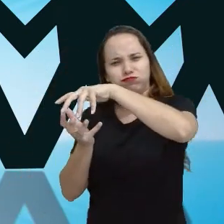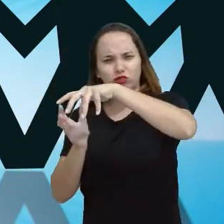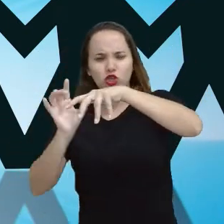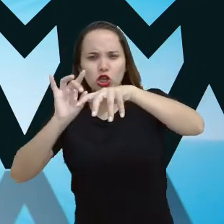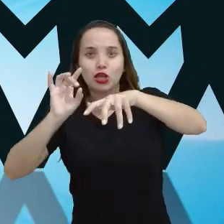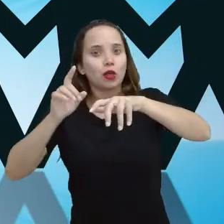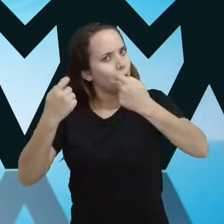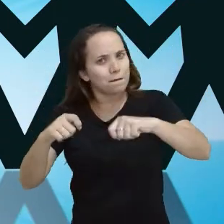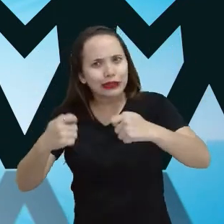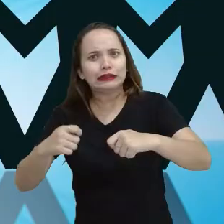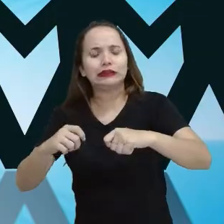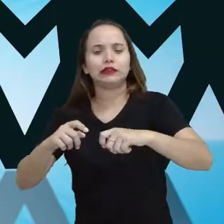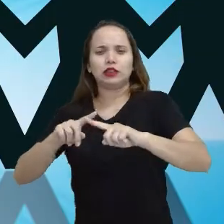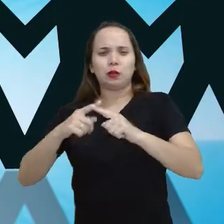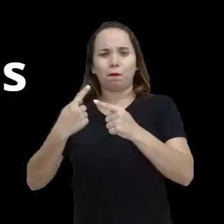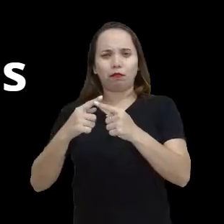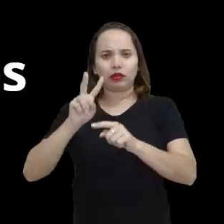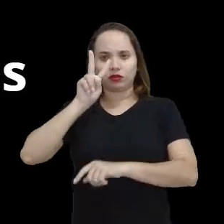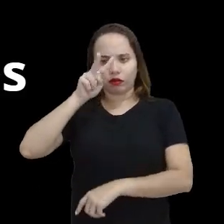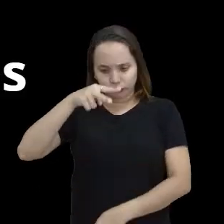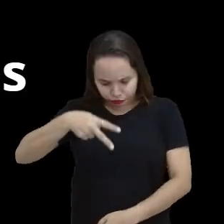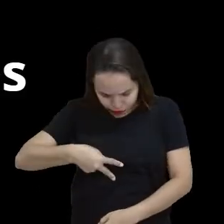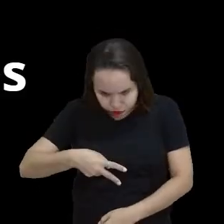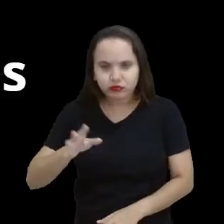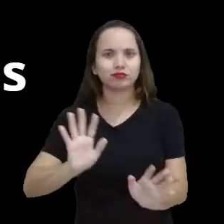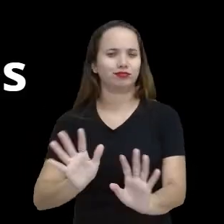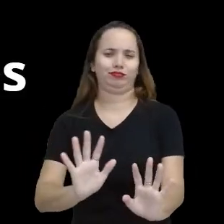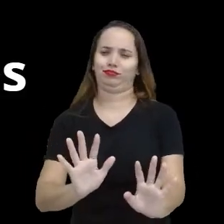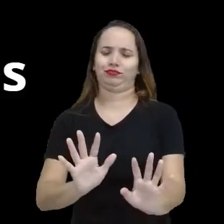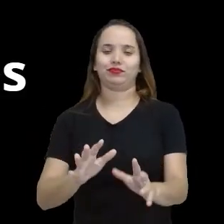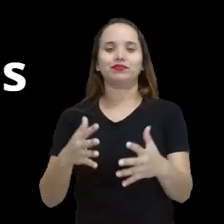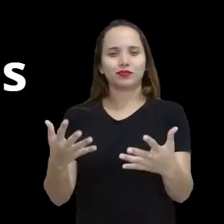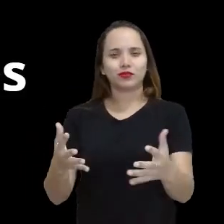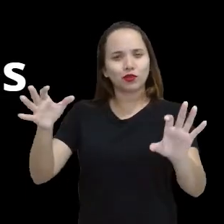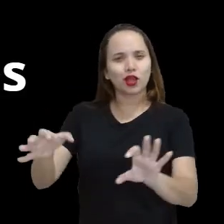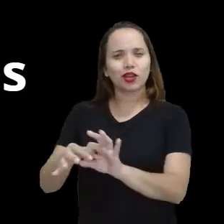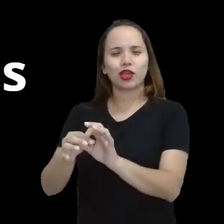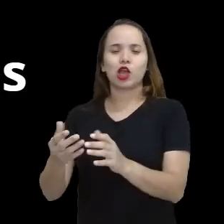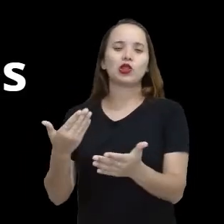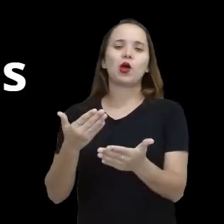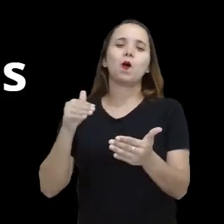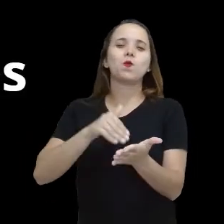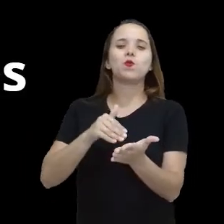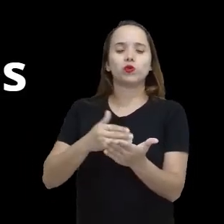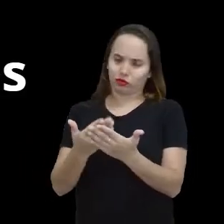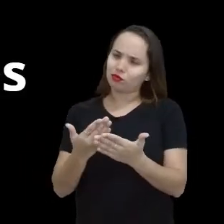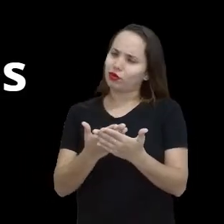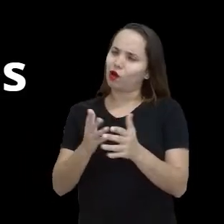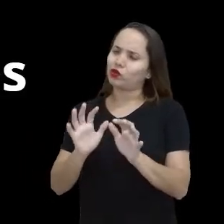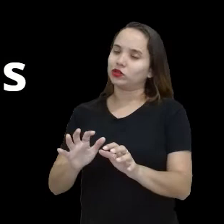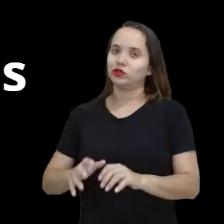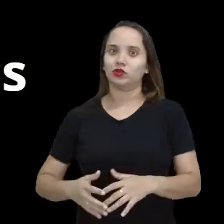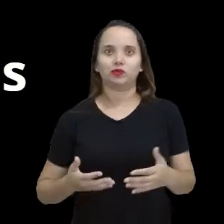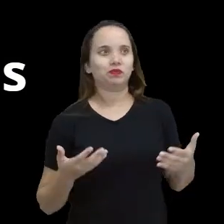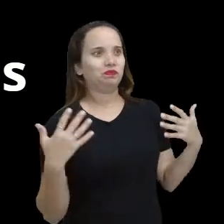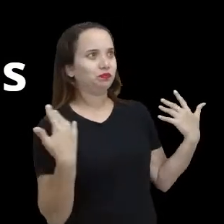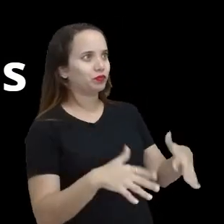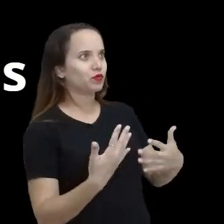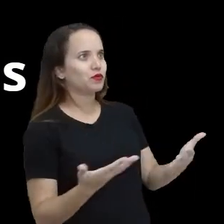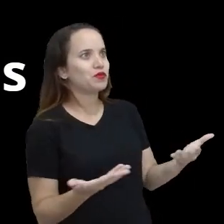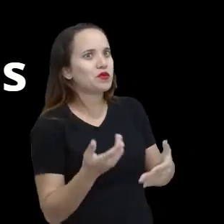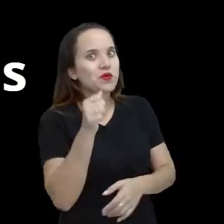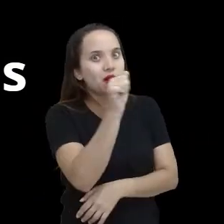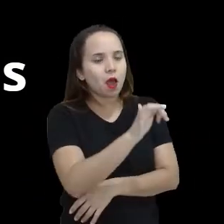Então, veja a relação que isso tem com a nossa última aula, né? Eita, gente, agora vejam essa imagem. Vejam